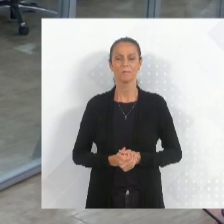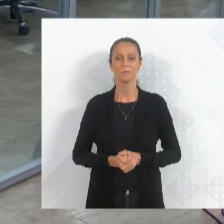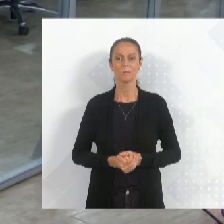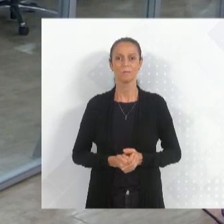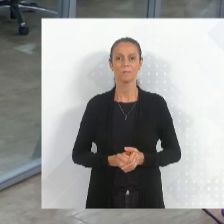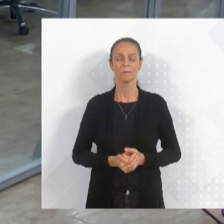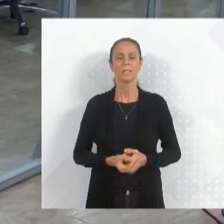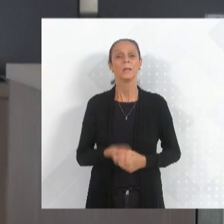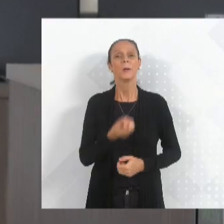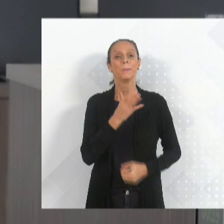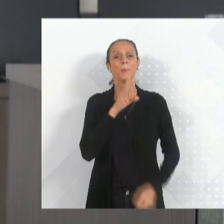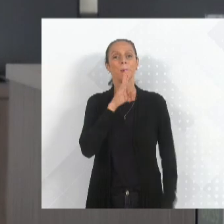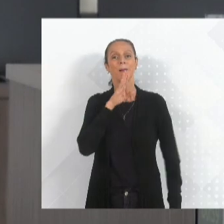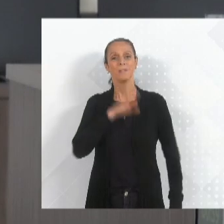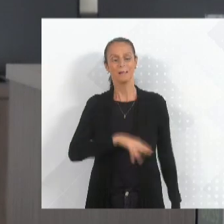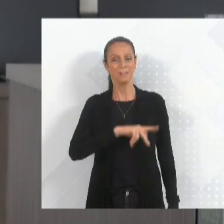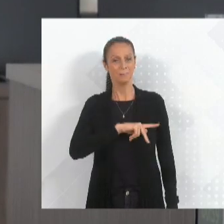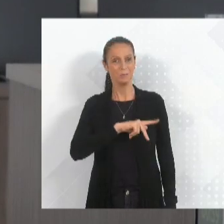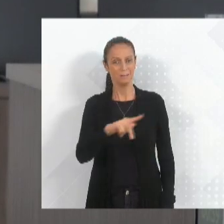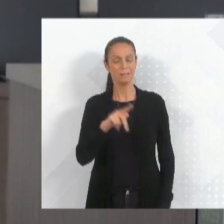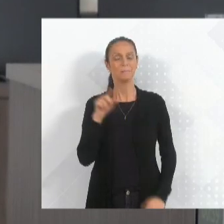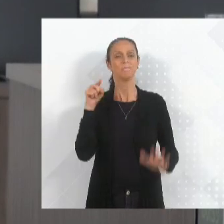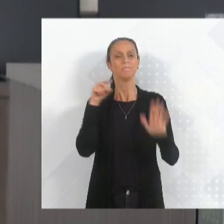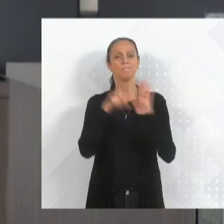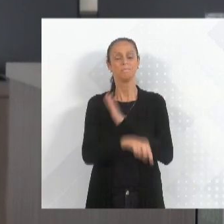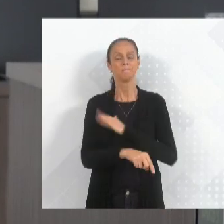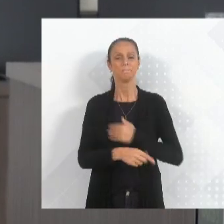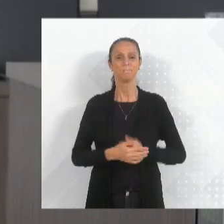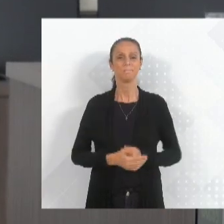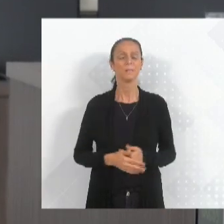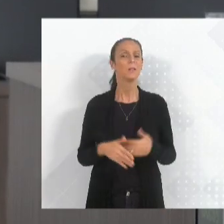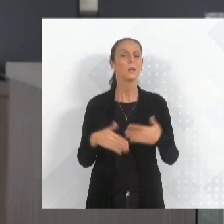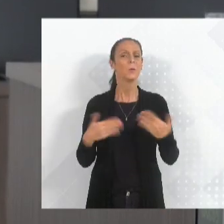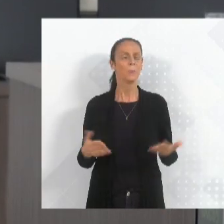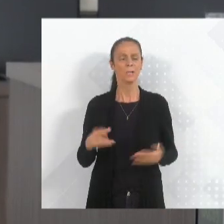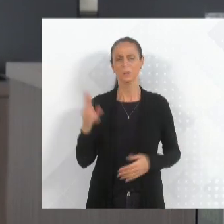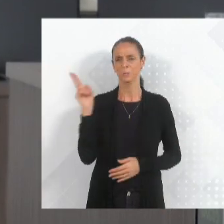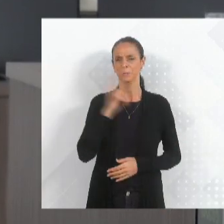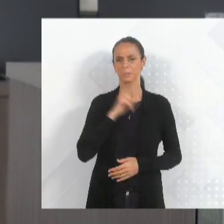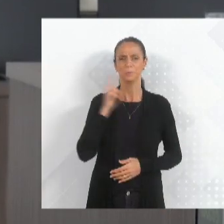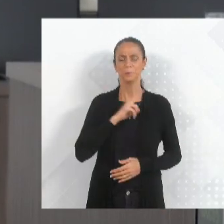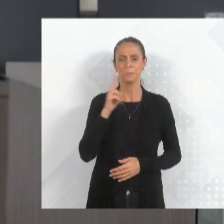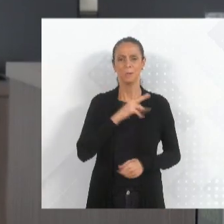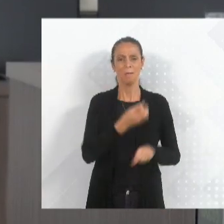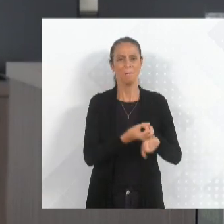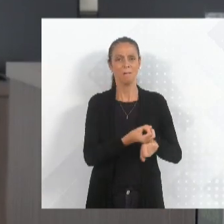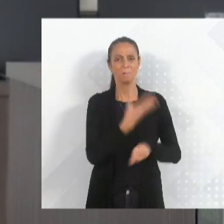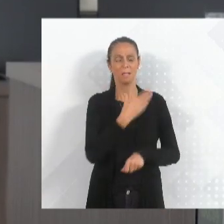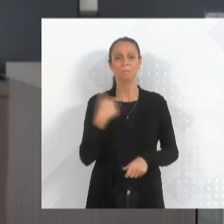Boa tarde, presidente. A minha pergunta é: qual foi a emergência que levou o SAMAI a ter que